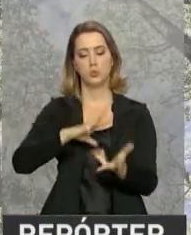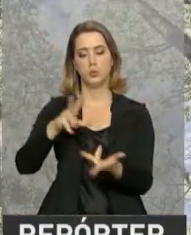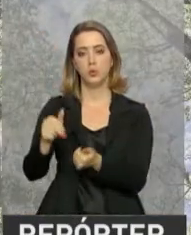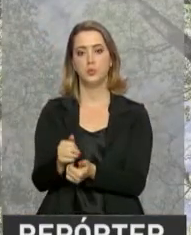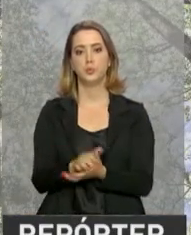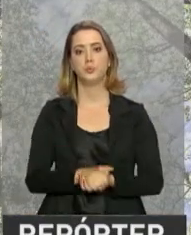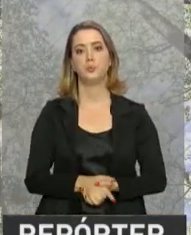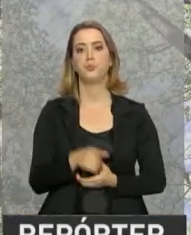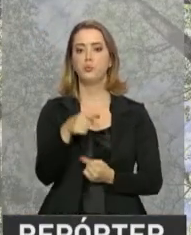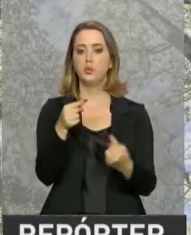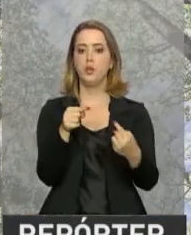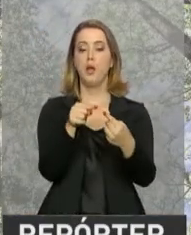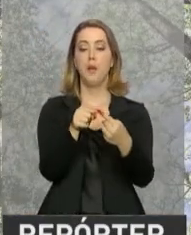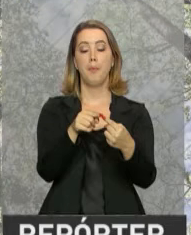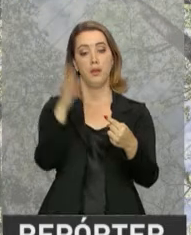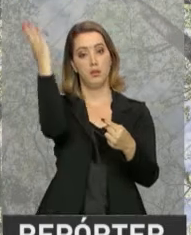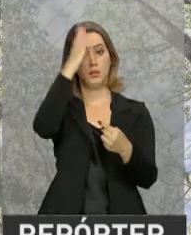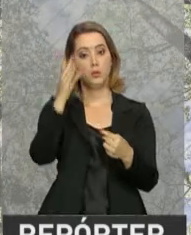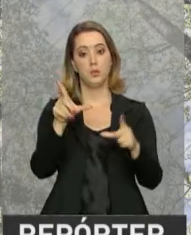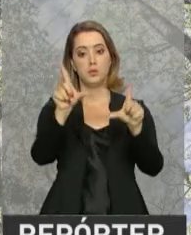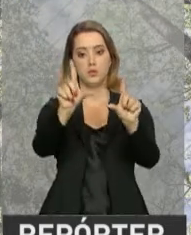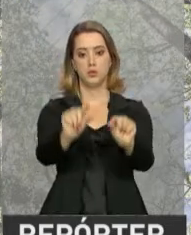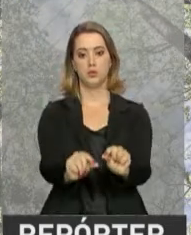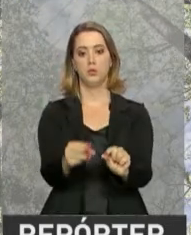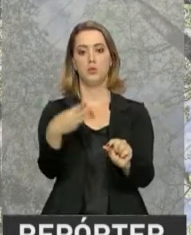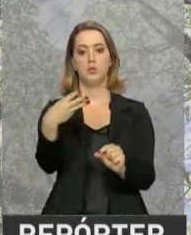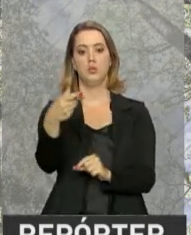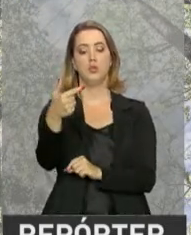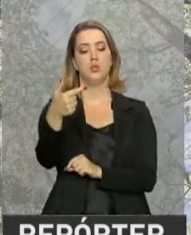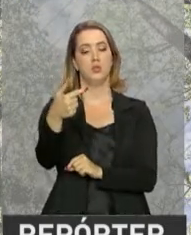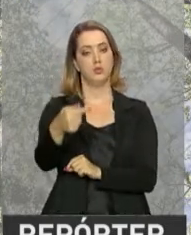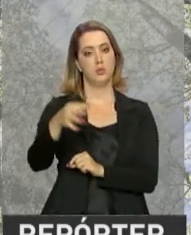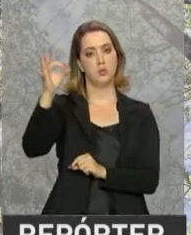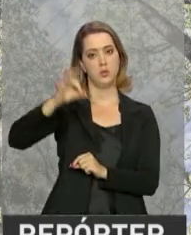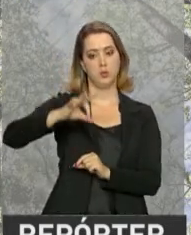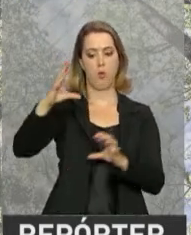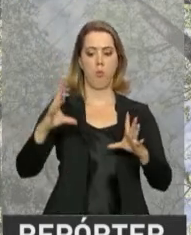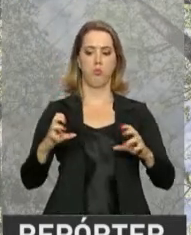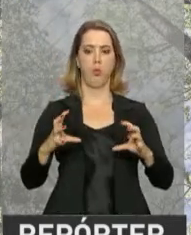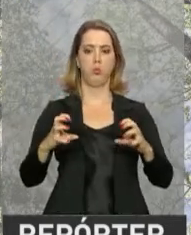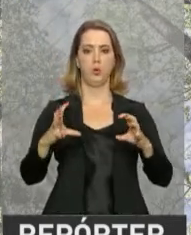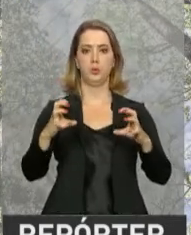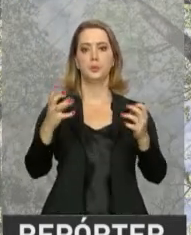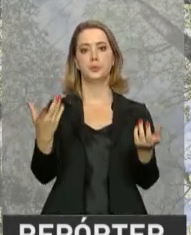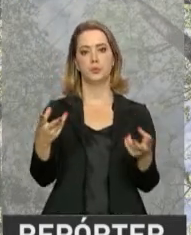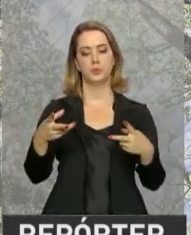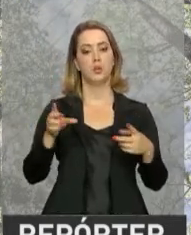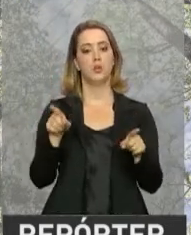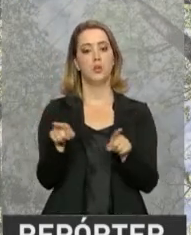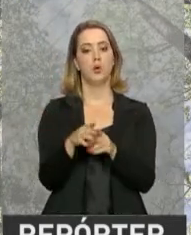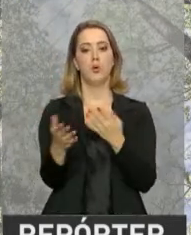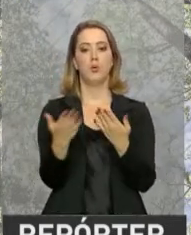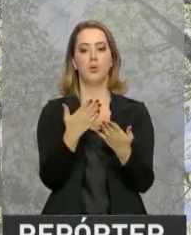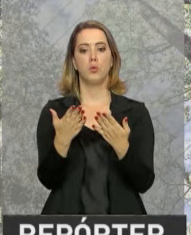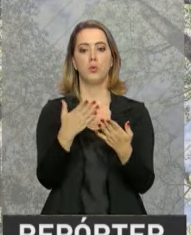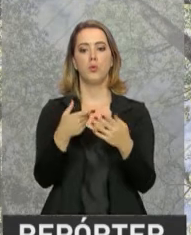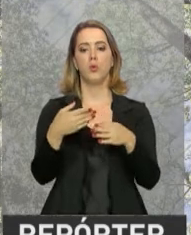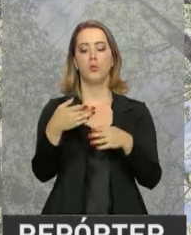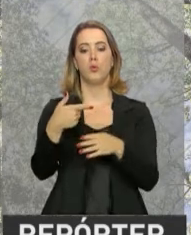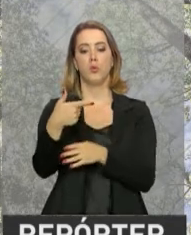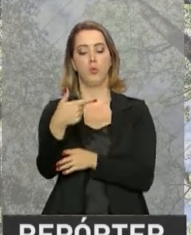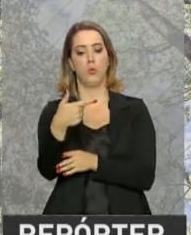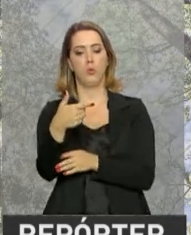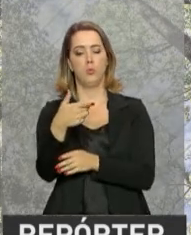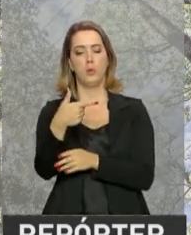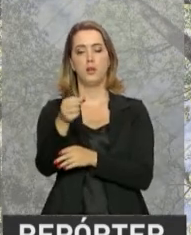é reduzir em 37 por cento a emissão de gases de efeito estufa em 2025 se comparado a 2005 já em 2030